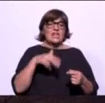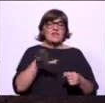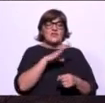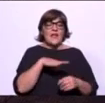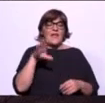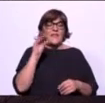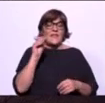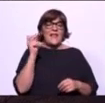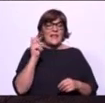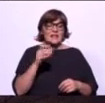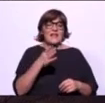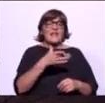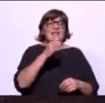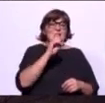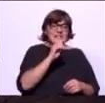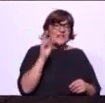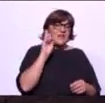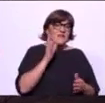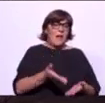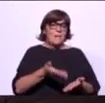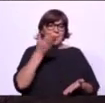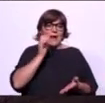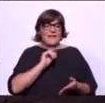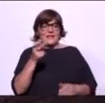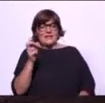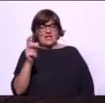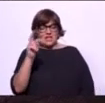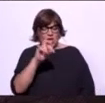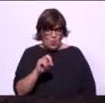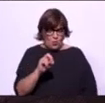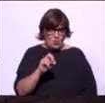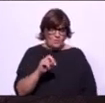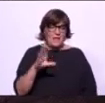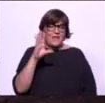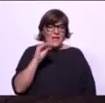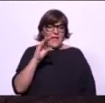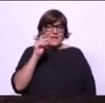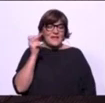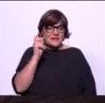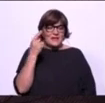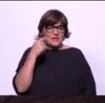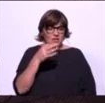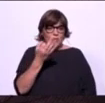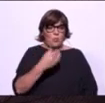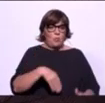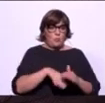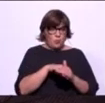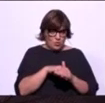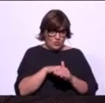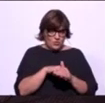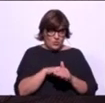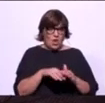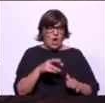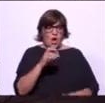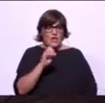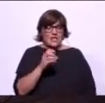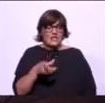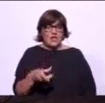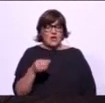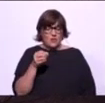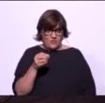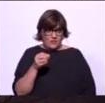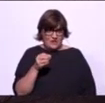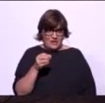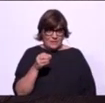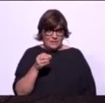que os 16 valem mais que os 38. E então, por décadas, temos que o Futebol Clube do Porto, na década de 80 a 90, e